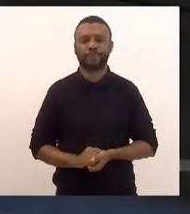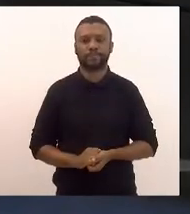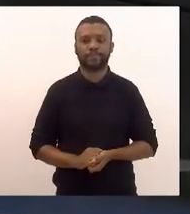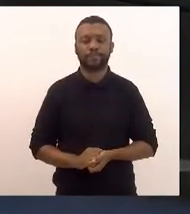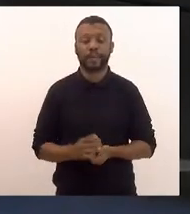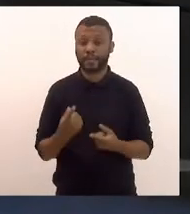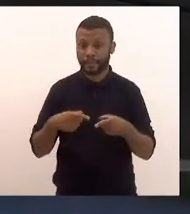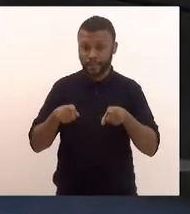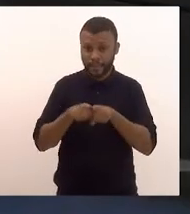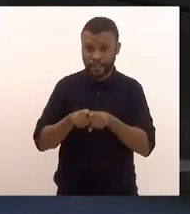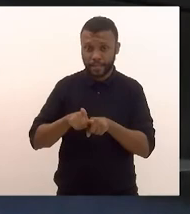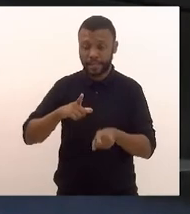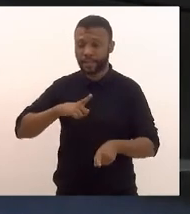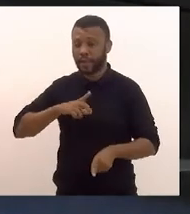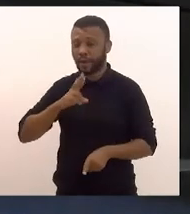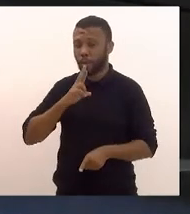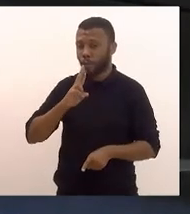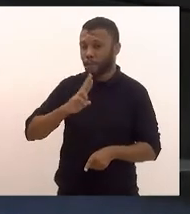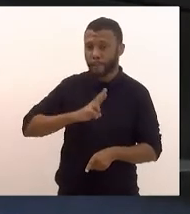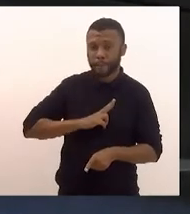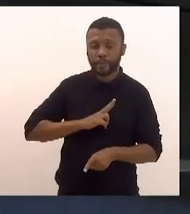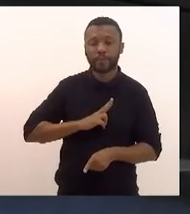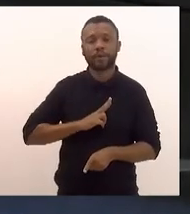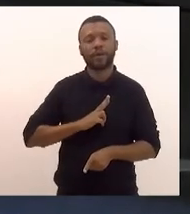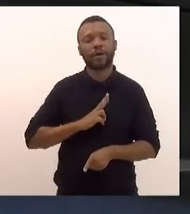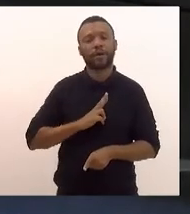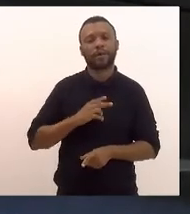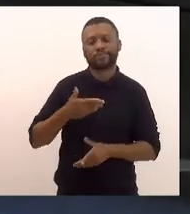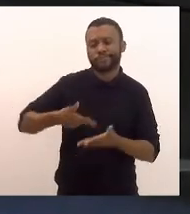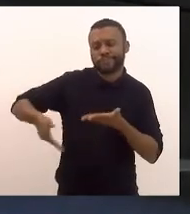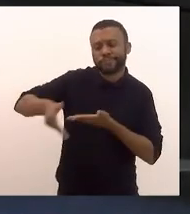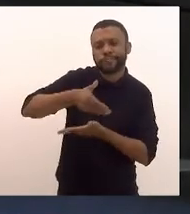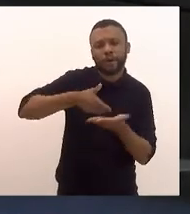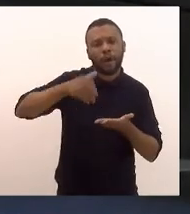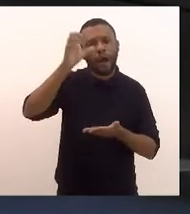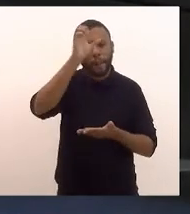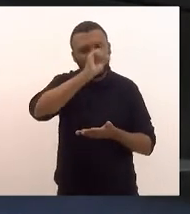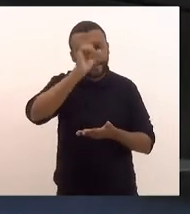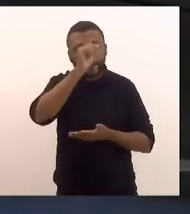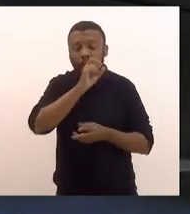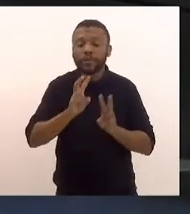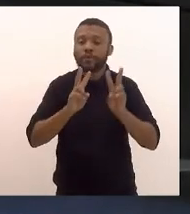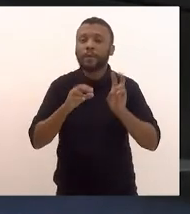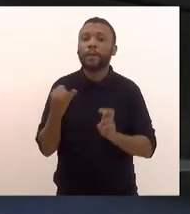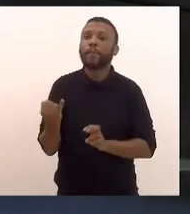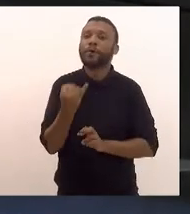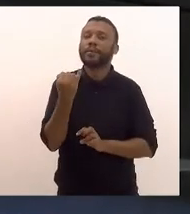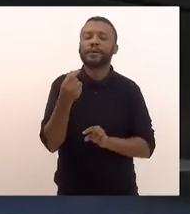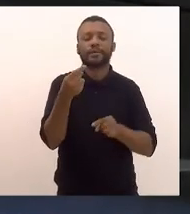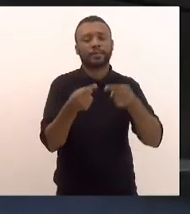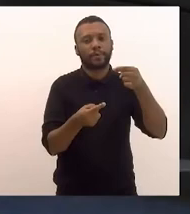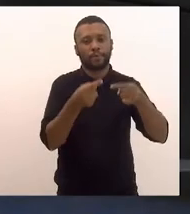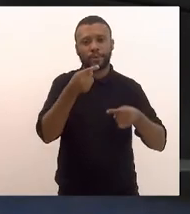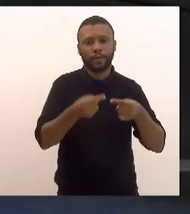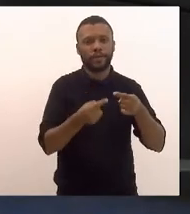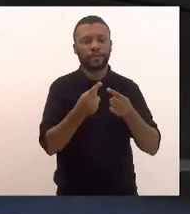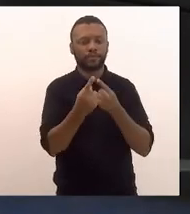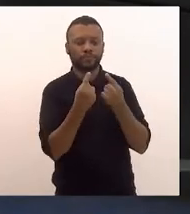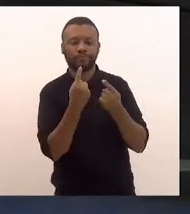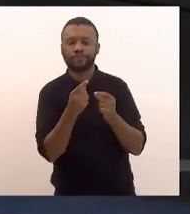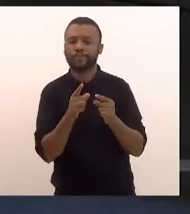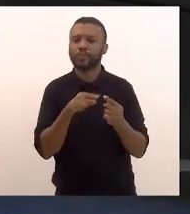dessa parceria e de todo o aprendizado sobre a importância da política e do Diálogo na